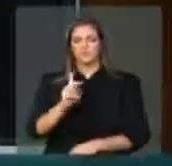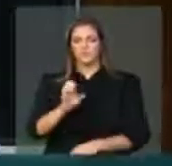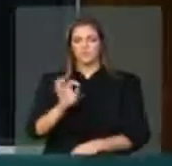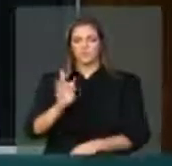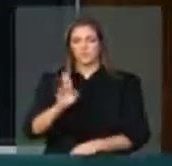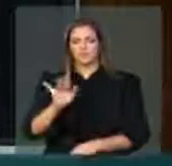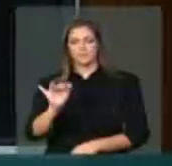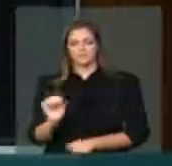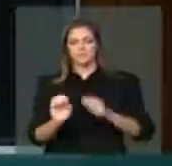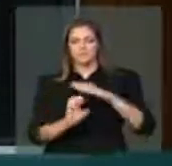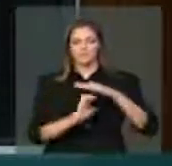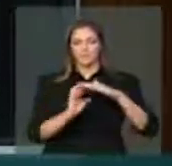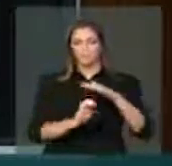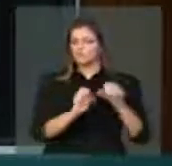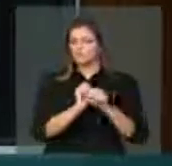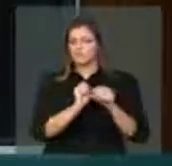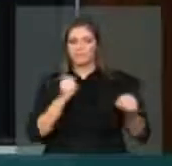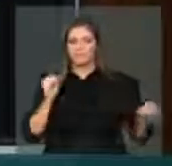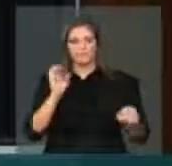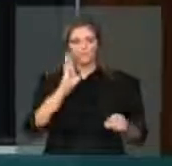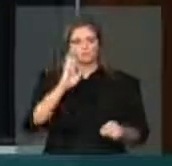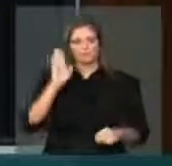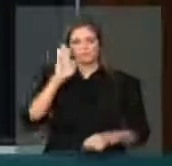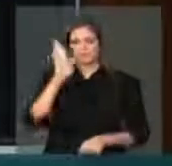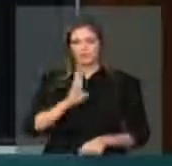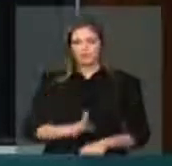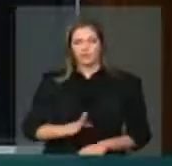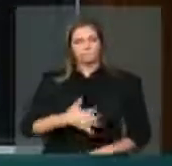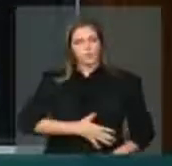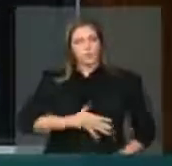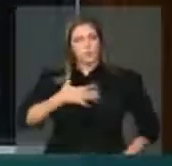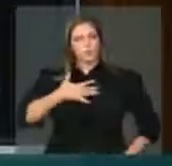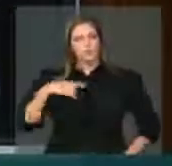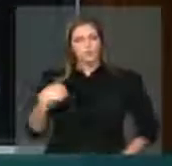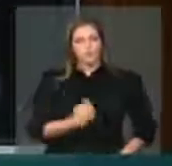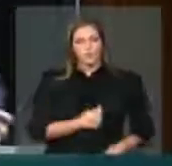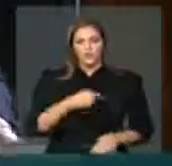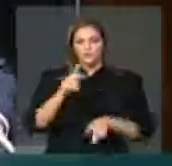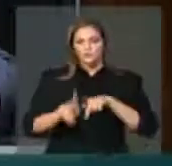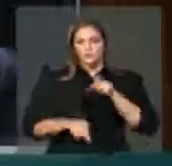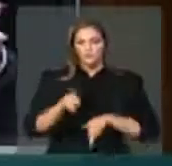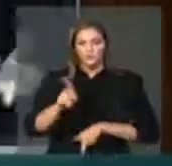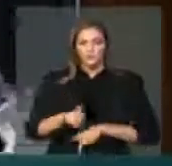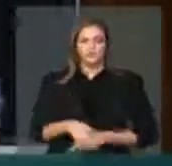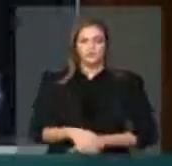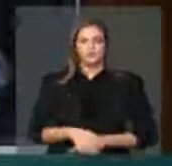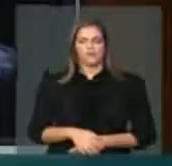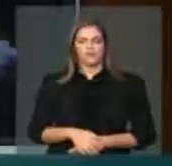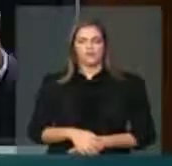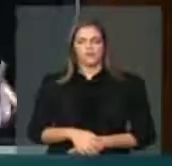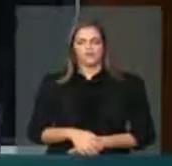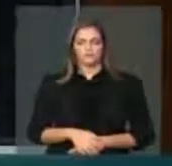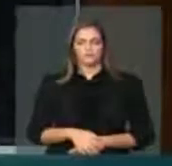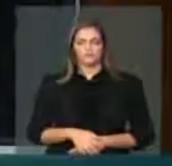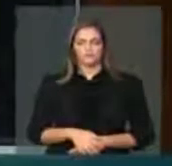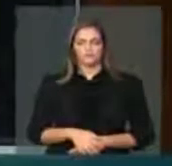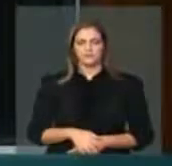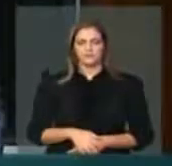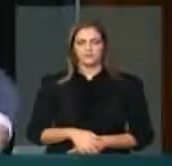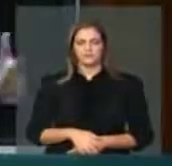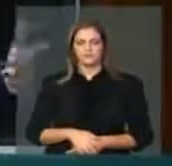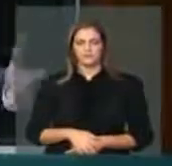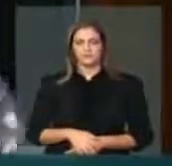Petrobras. A maior empresa brasileira, a empresa que é um orgulho do nosso povo, e que, à medida que se